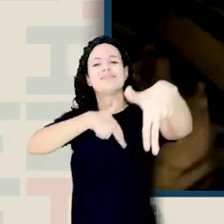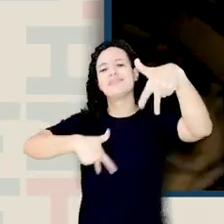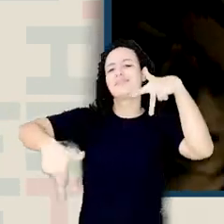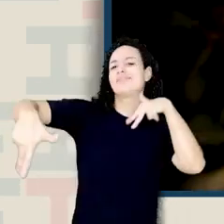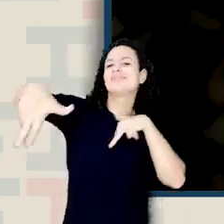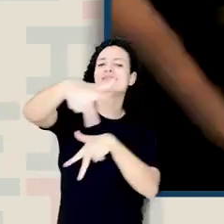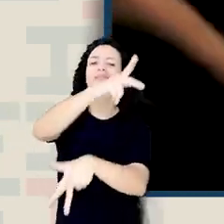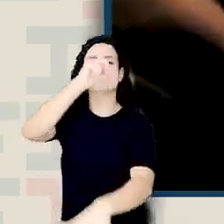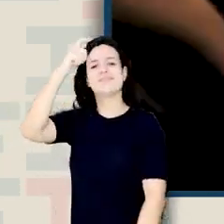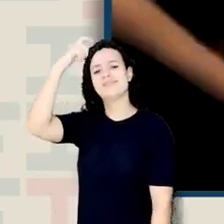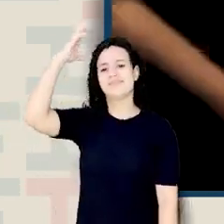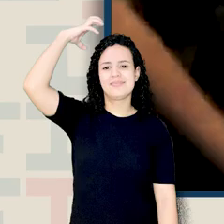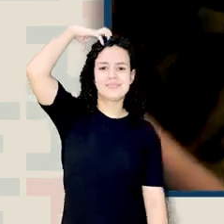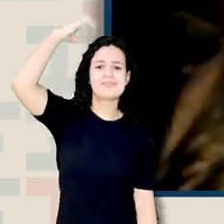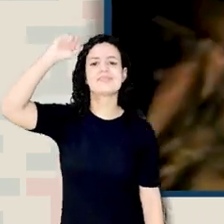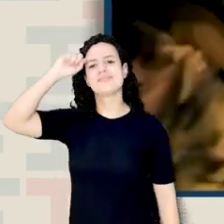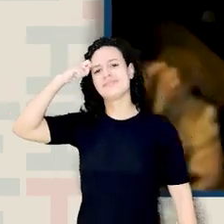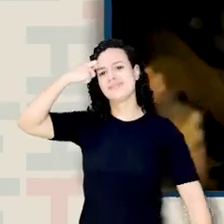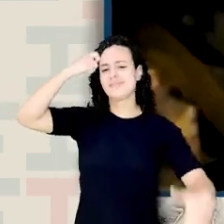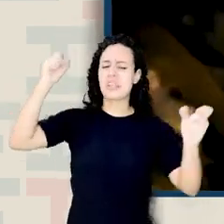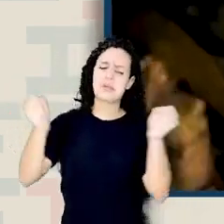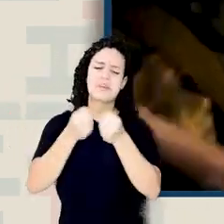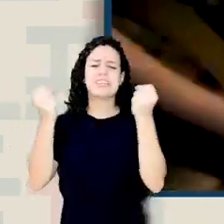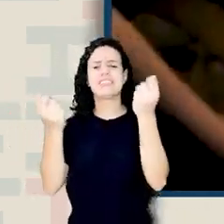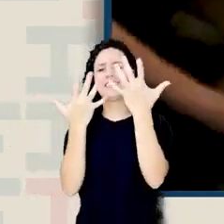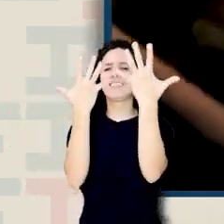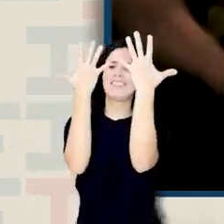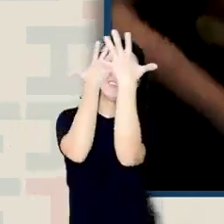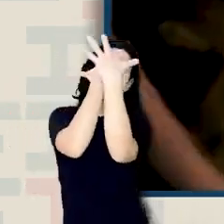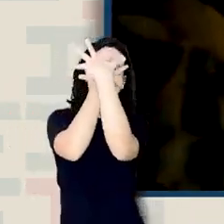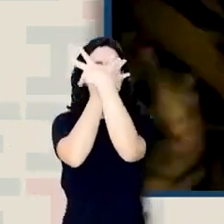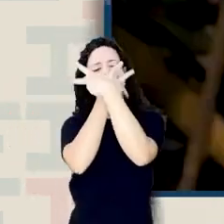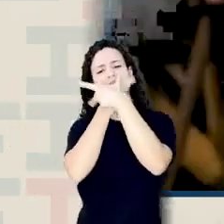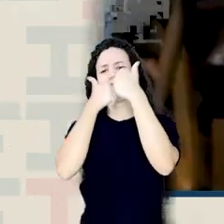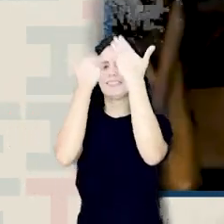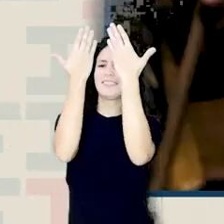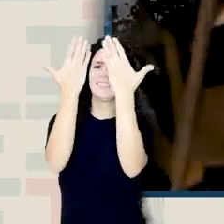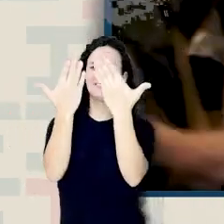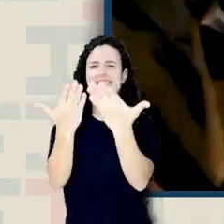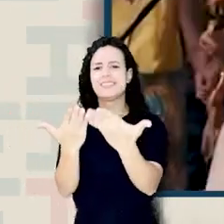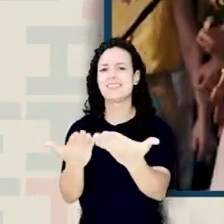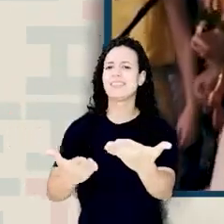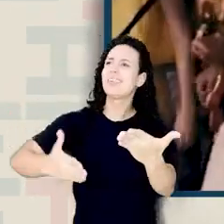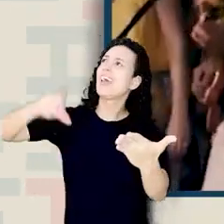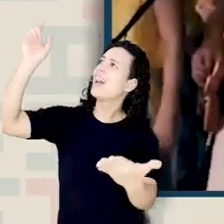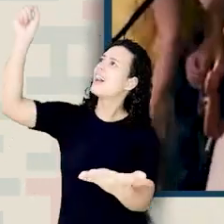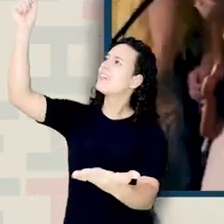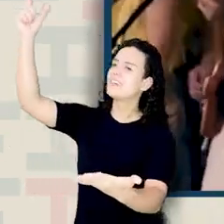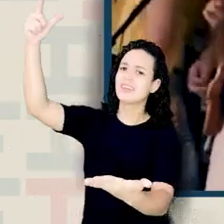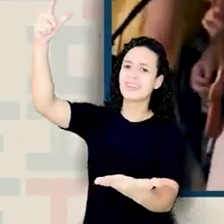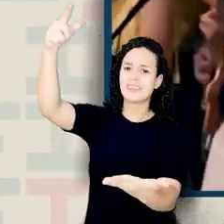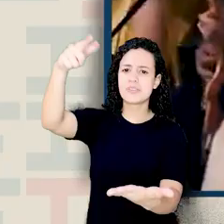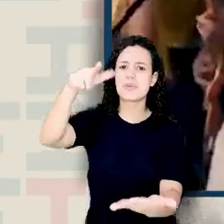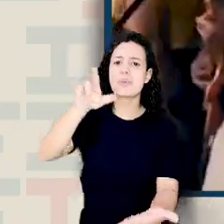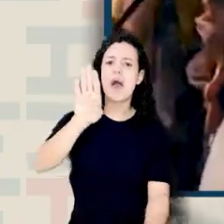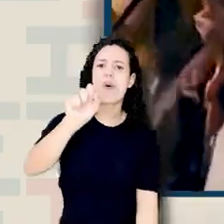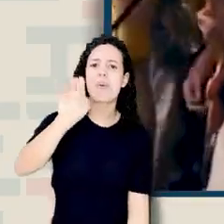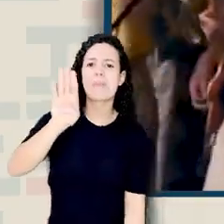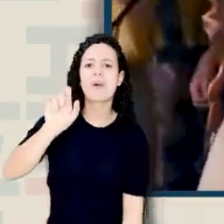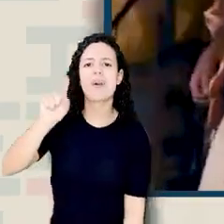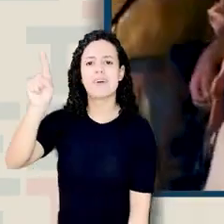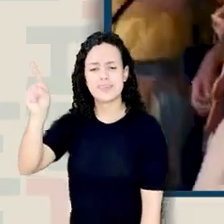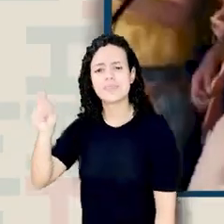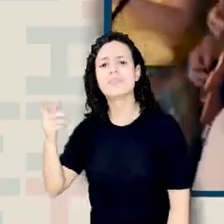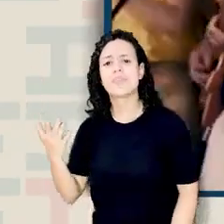Rainha negra, magia e beleza, na sombra dos baobás. Me